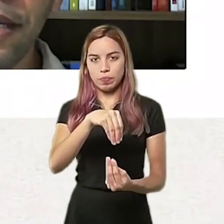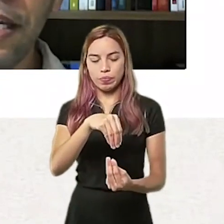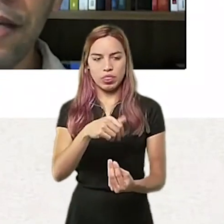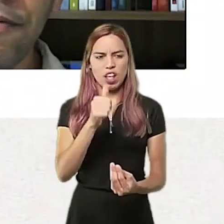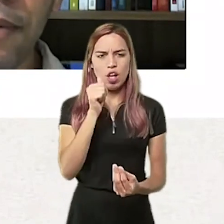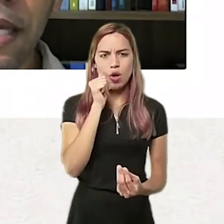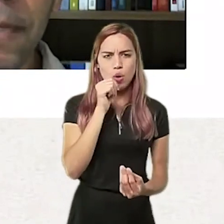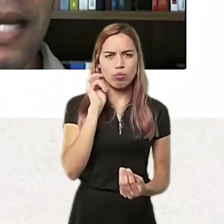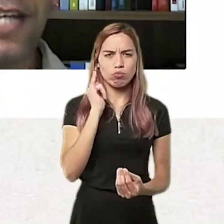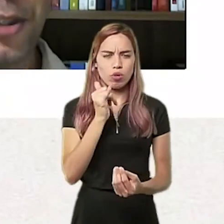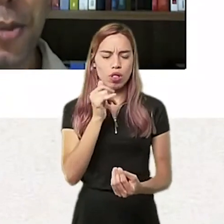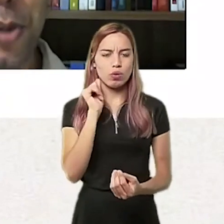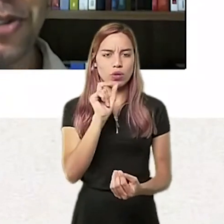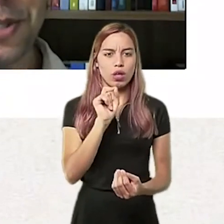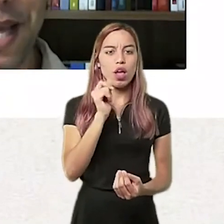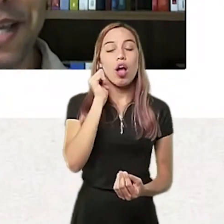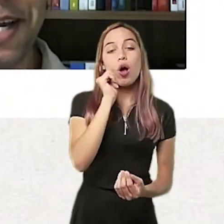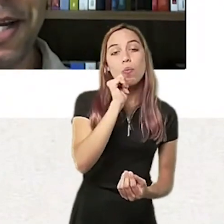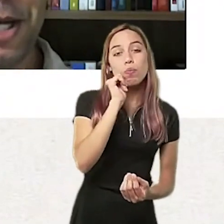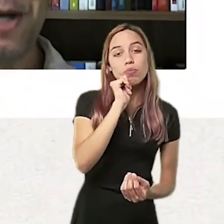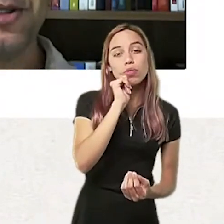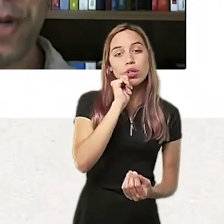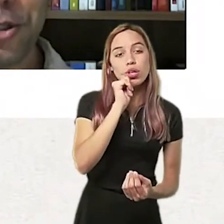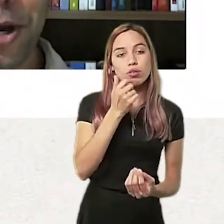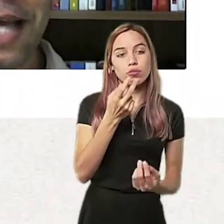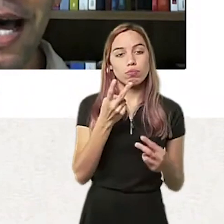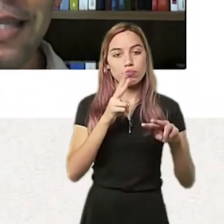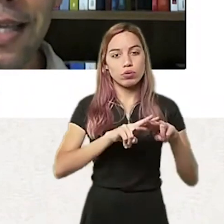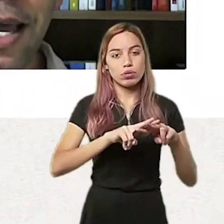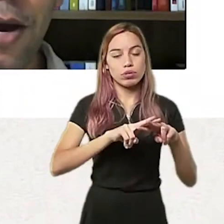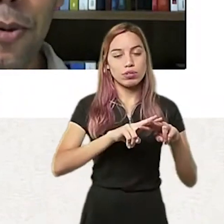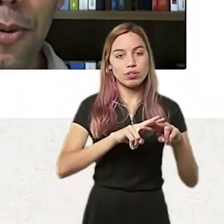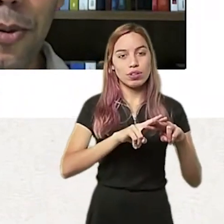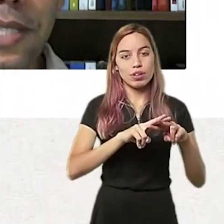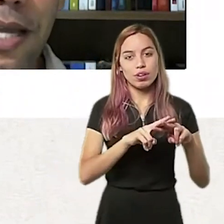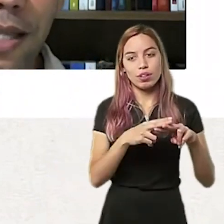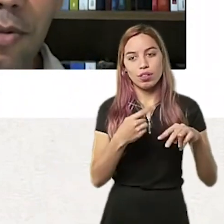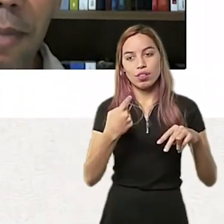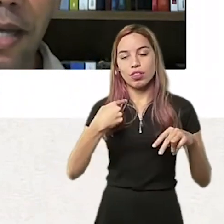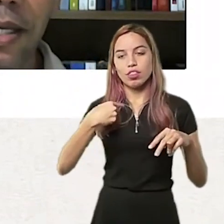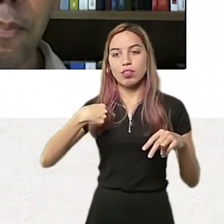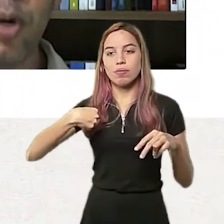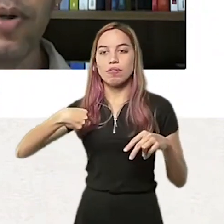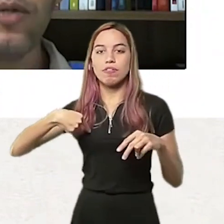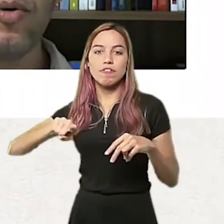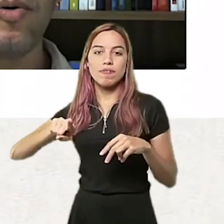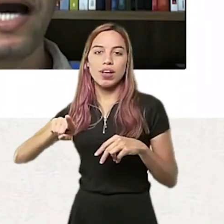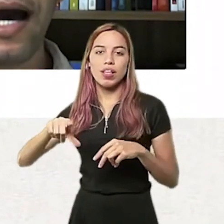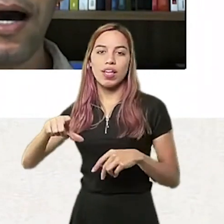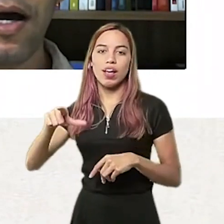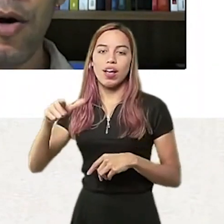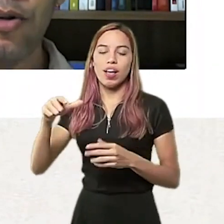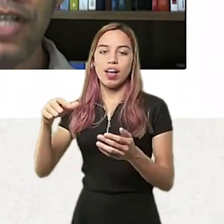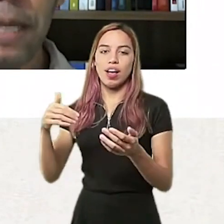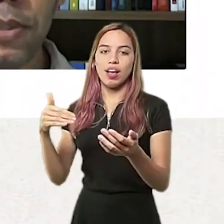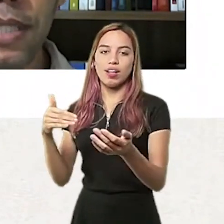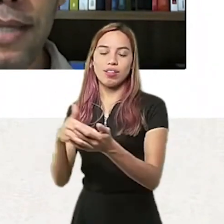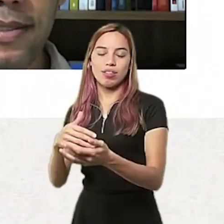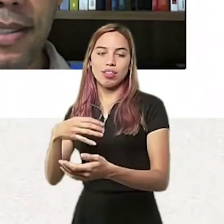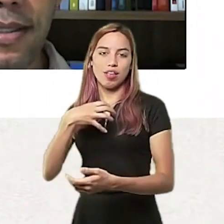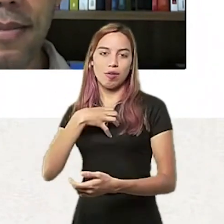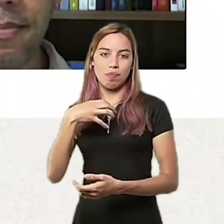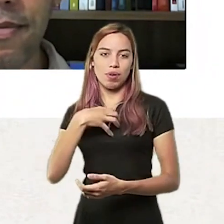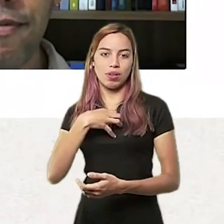Salvador e empreende sua odisseia, sua jornada até o sertão da Bahia, procurando um lugar onde